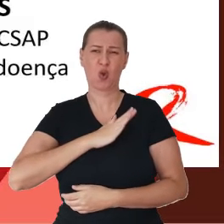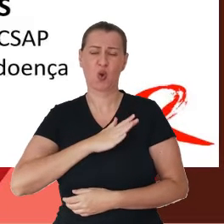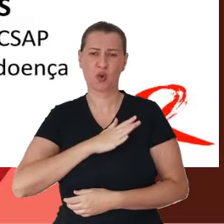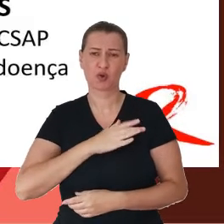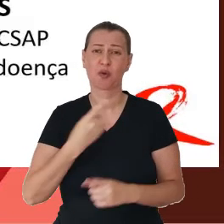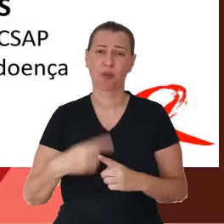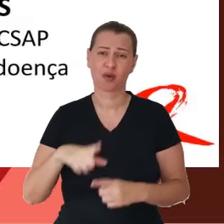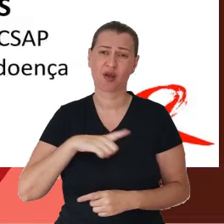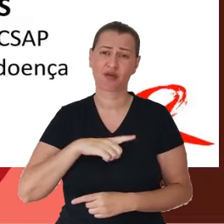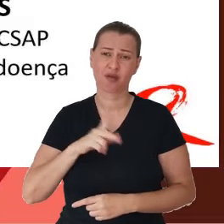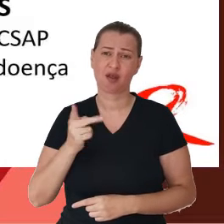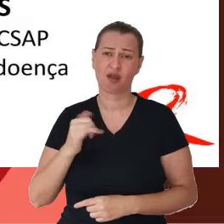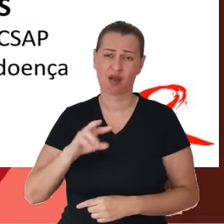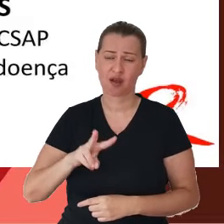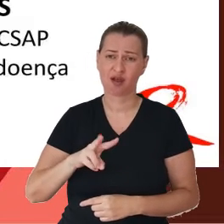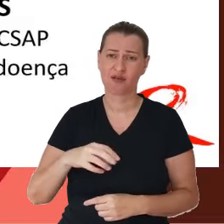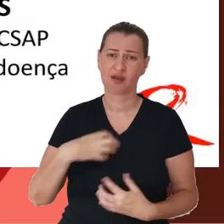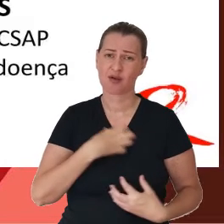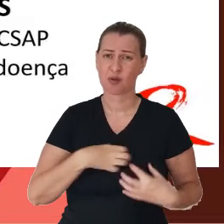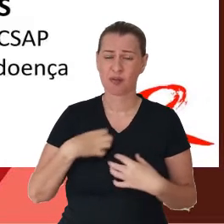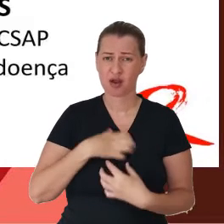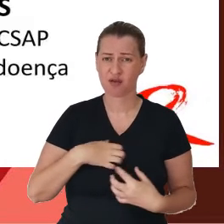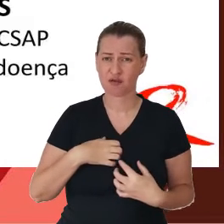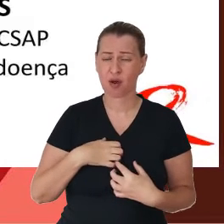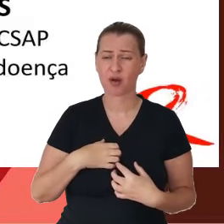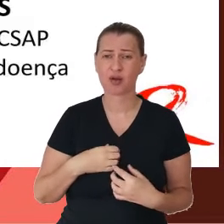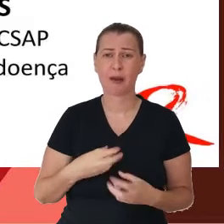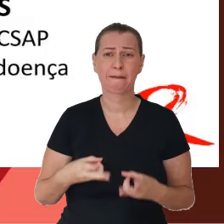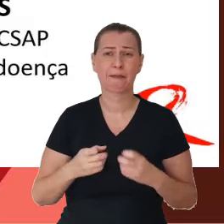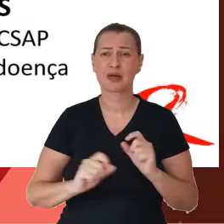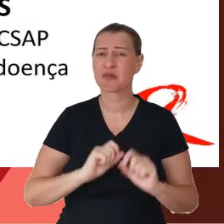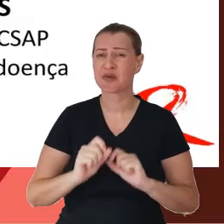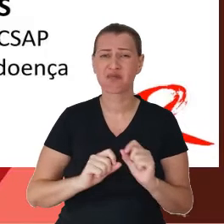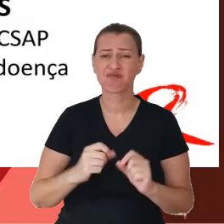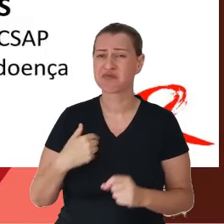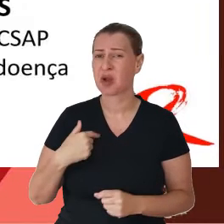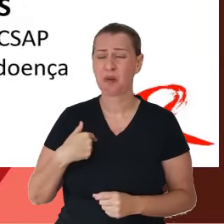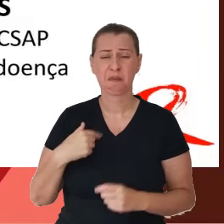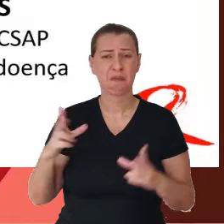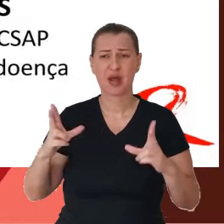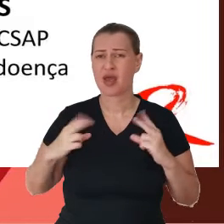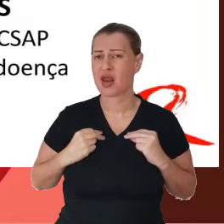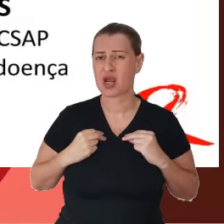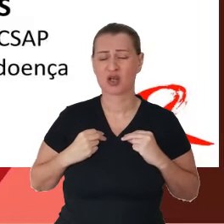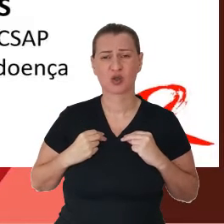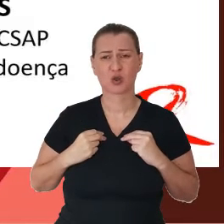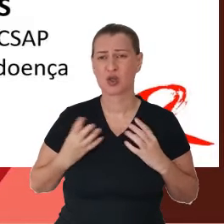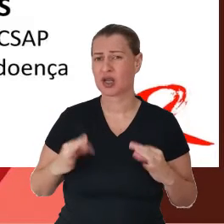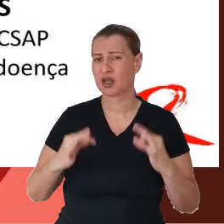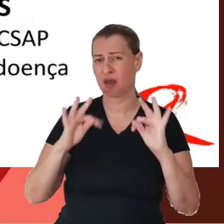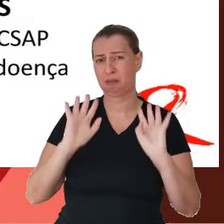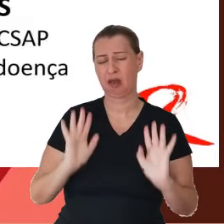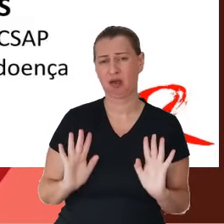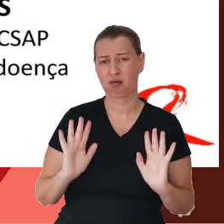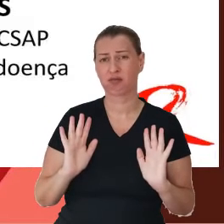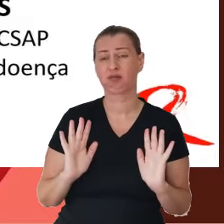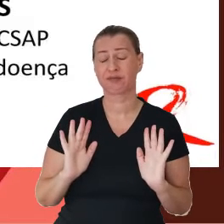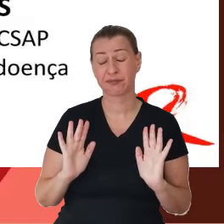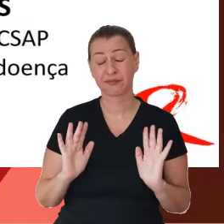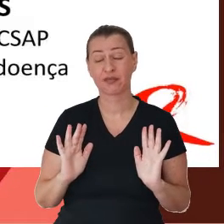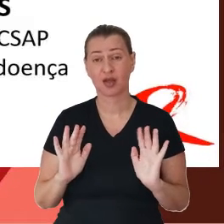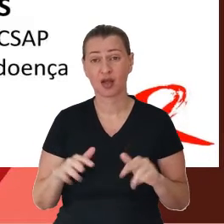ou é uma revolta tão grande que ela não sente que merece ser cuidada, não merece o tratamento, e isso também pode